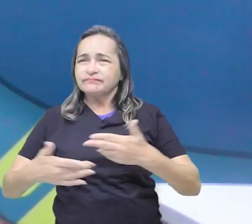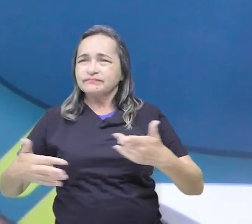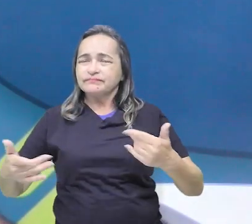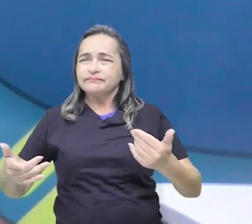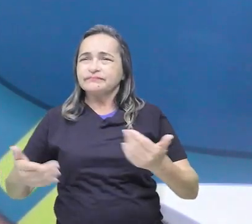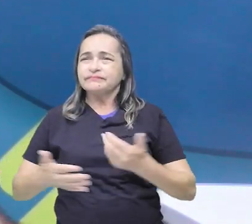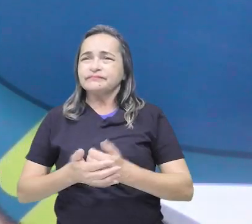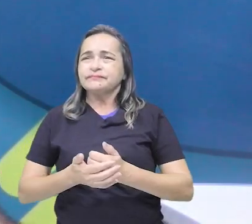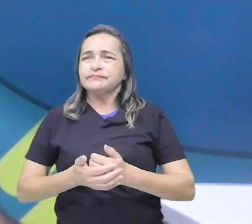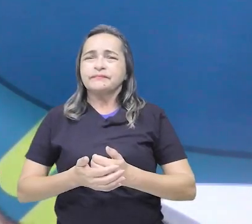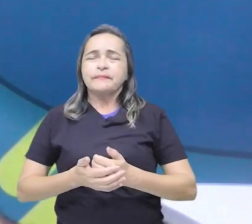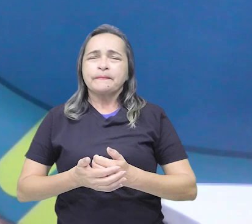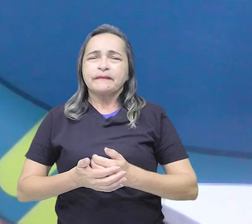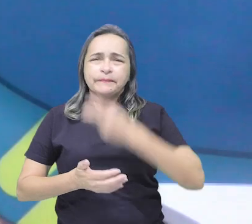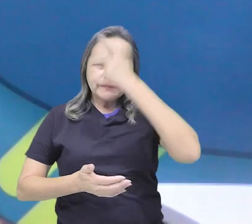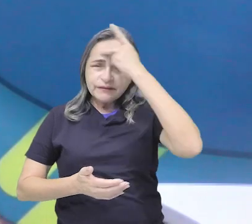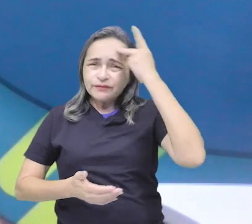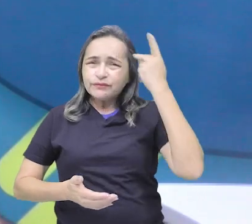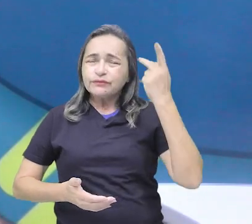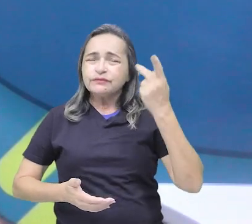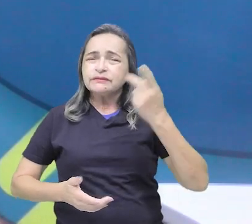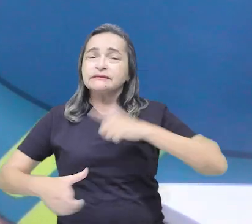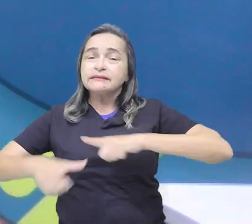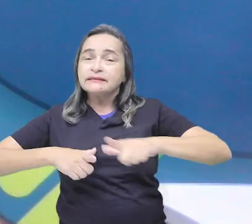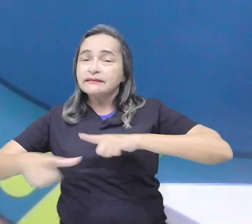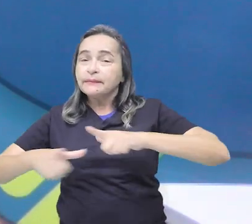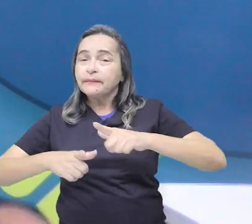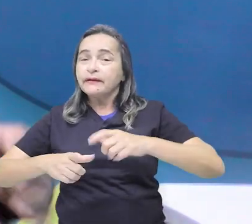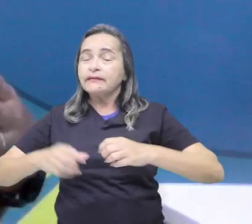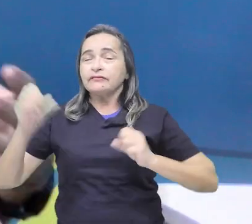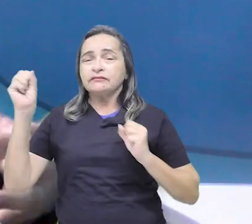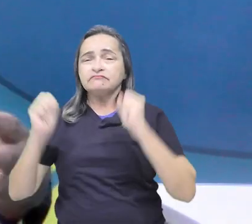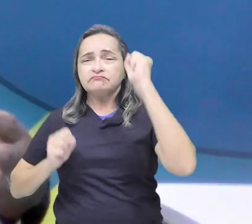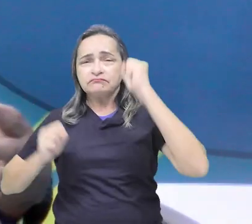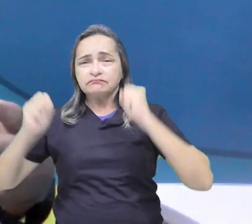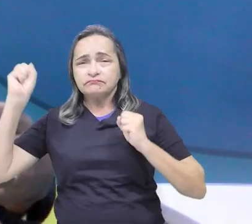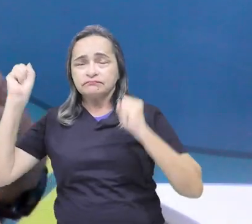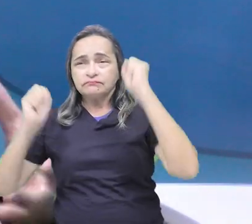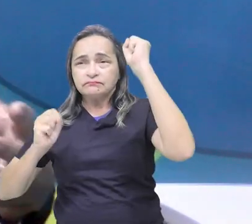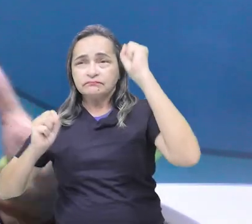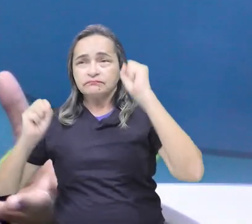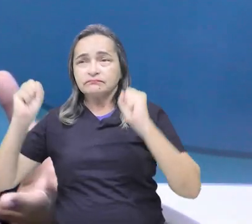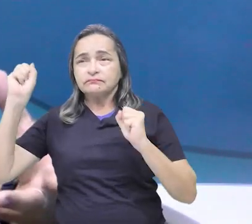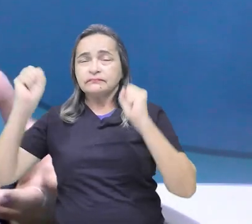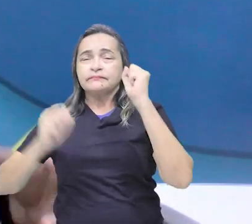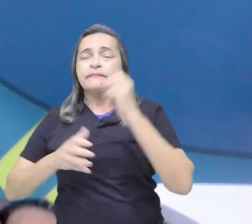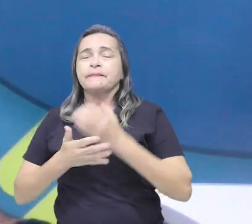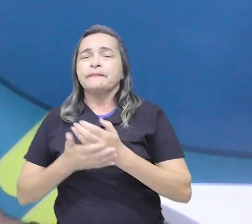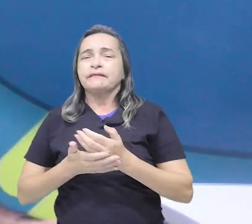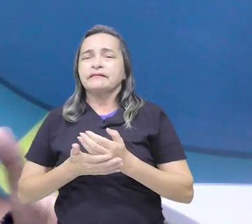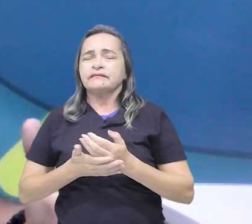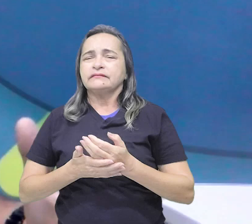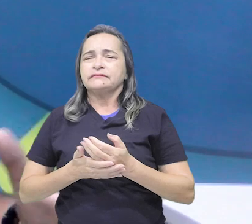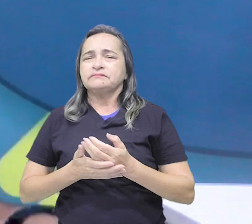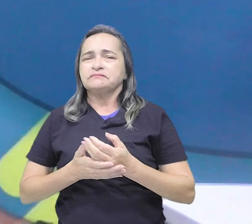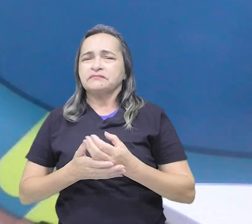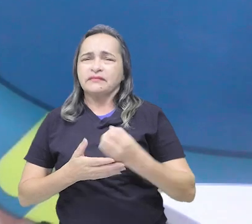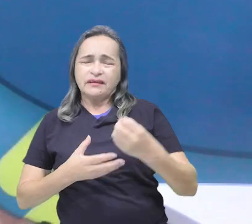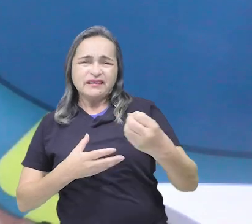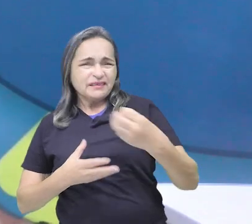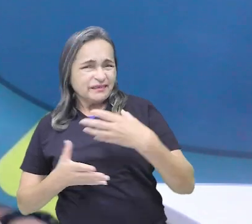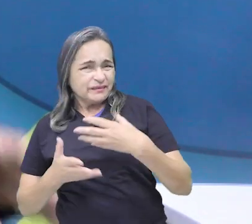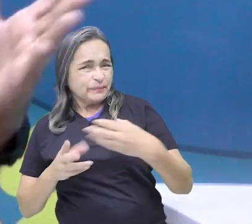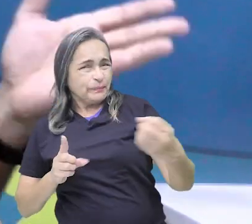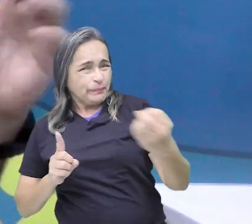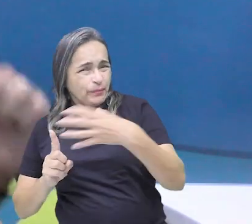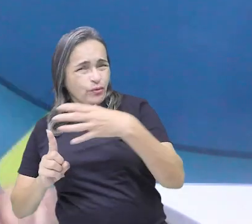que trabalham em indústria, né, e excesso de radiação, por que não dizer campo